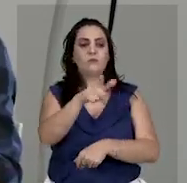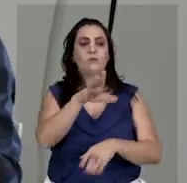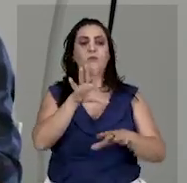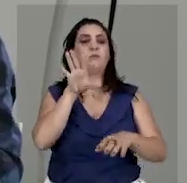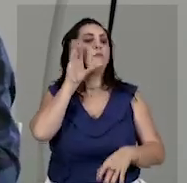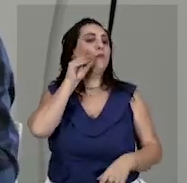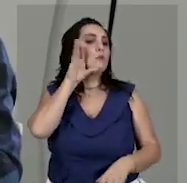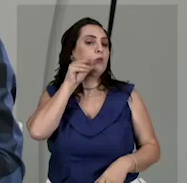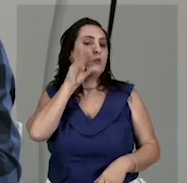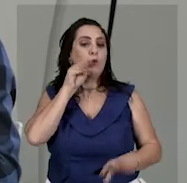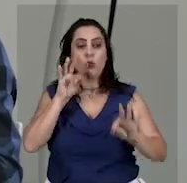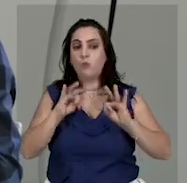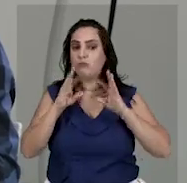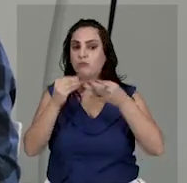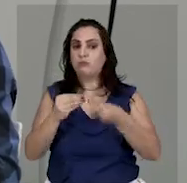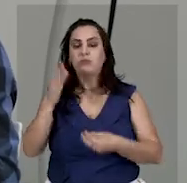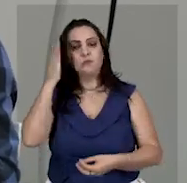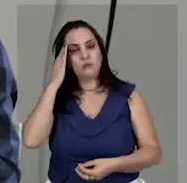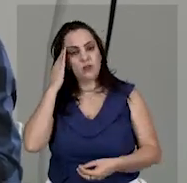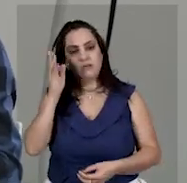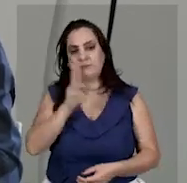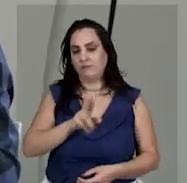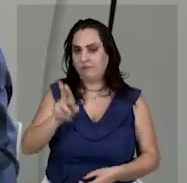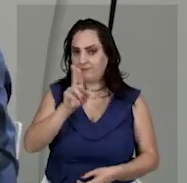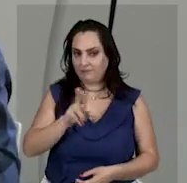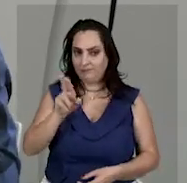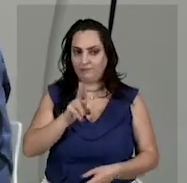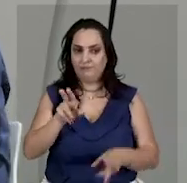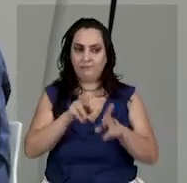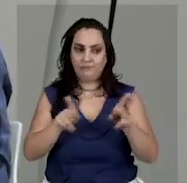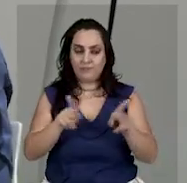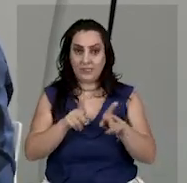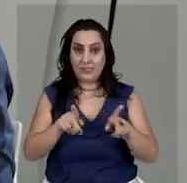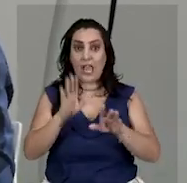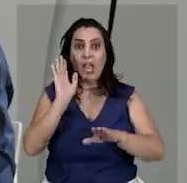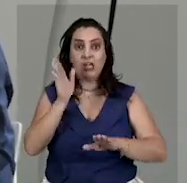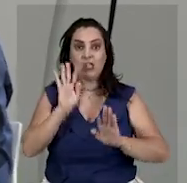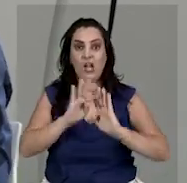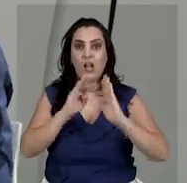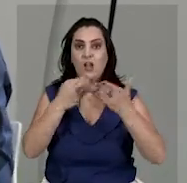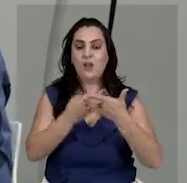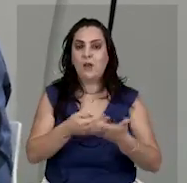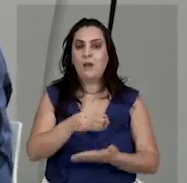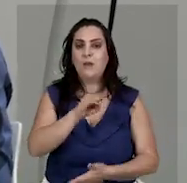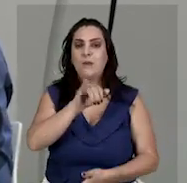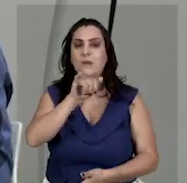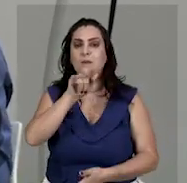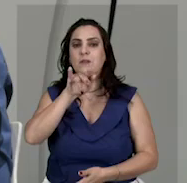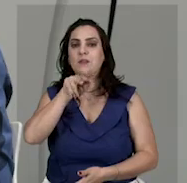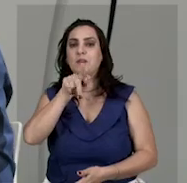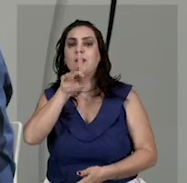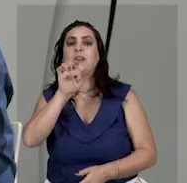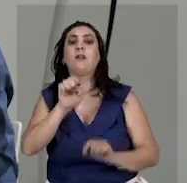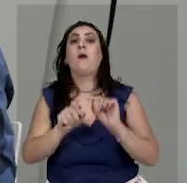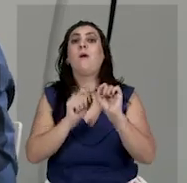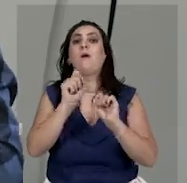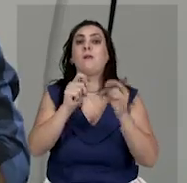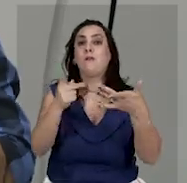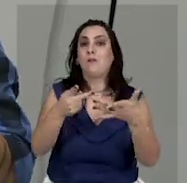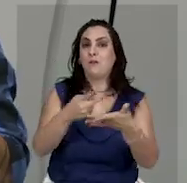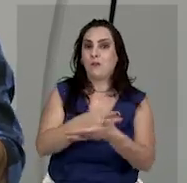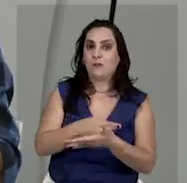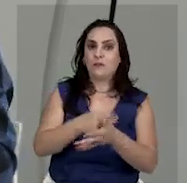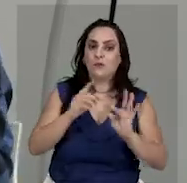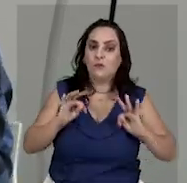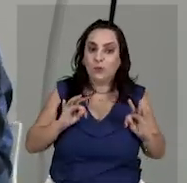os alunos, eles utilizam a língua portuguesa. A escola bilíngue, ela vem numa outra perspectiva, é que seja o contrário, que